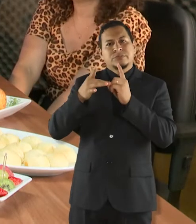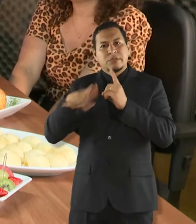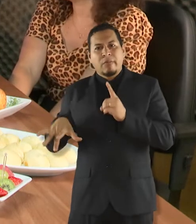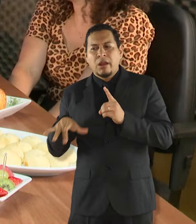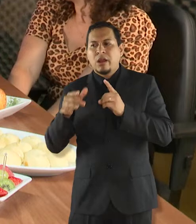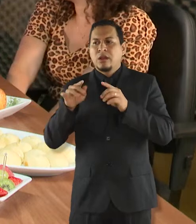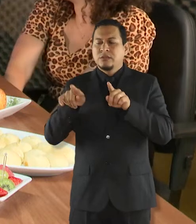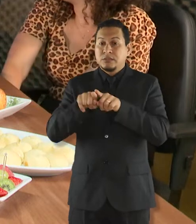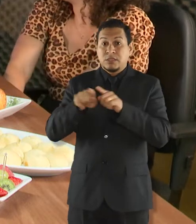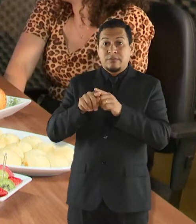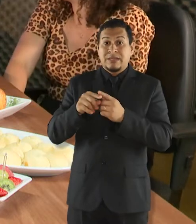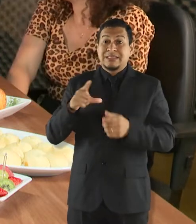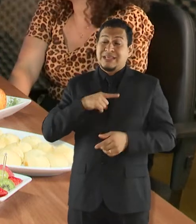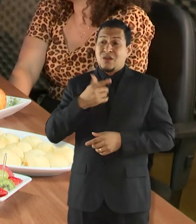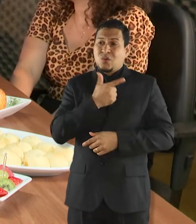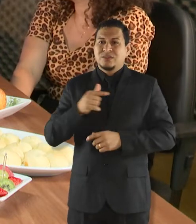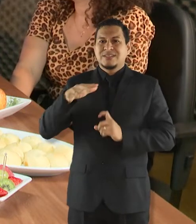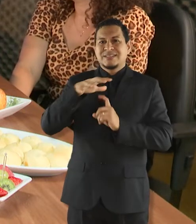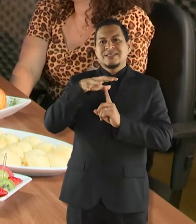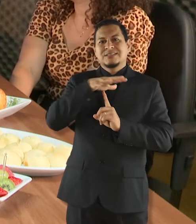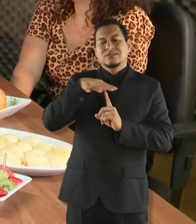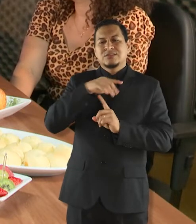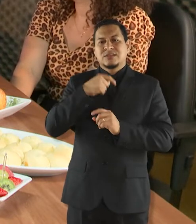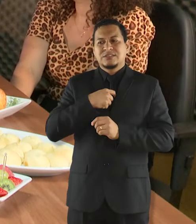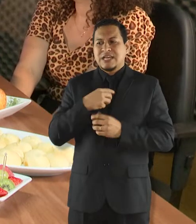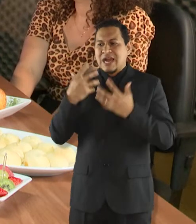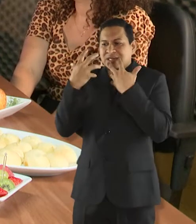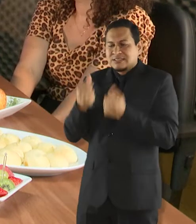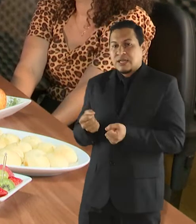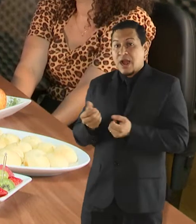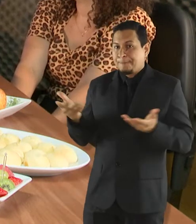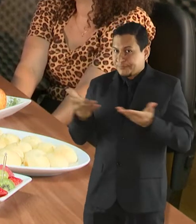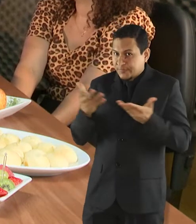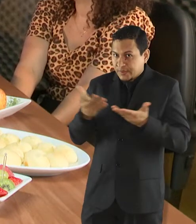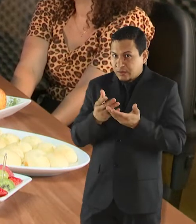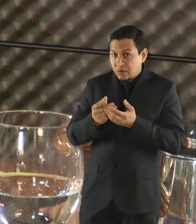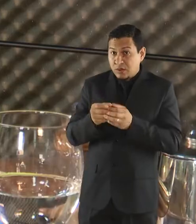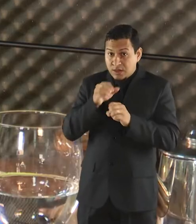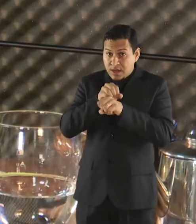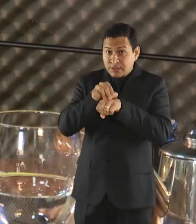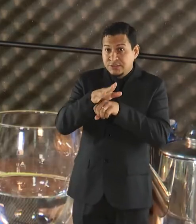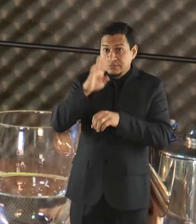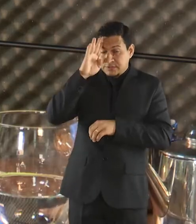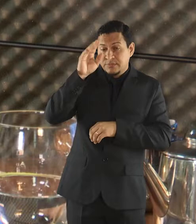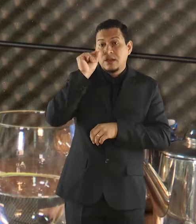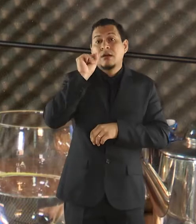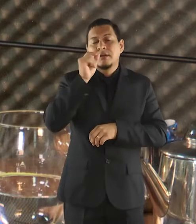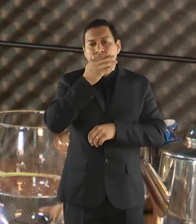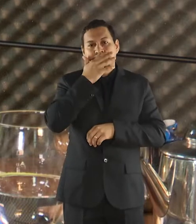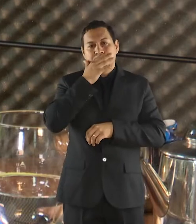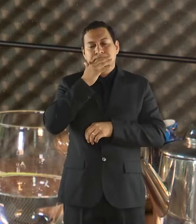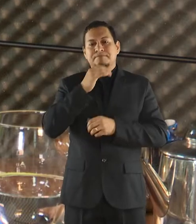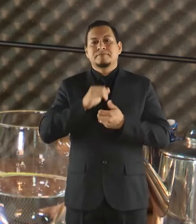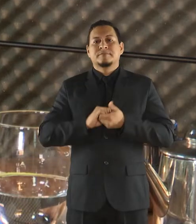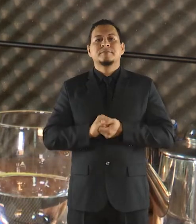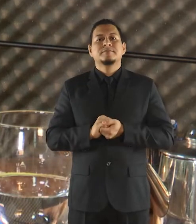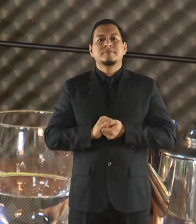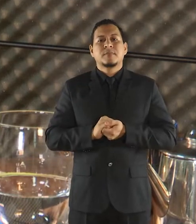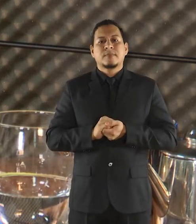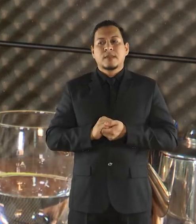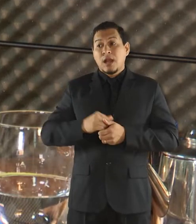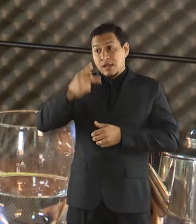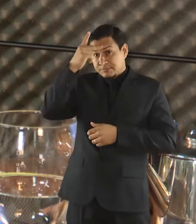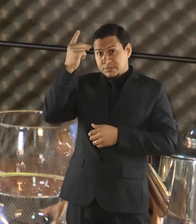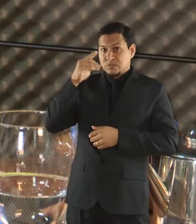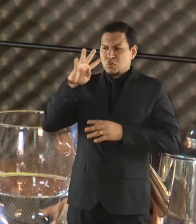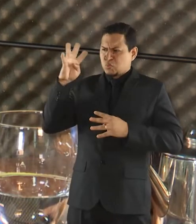atitudes também de não aceitação, né? Não agora aceitar. a cereja do bolo, Suelen, é assim, é que quem